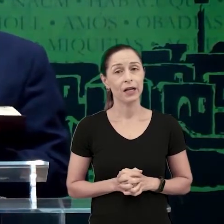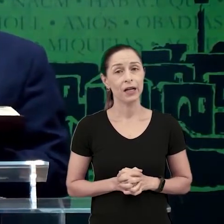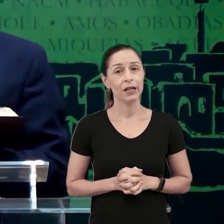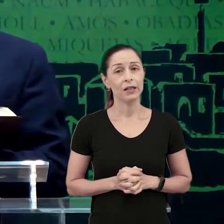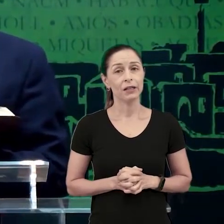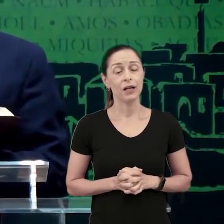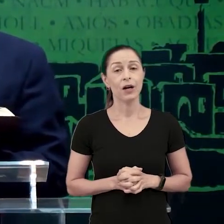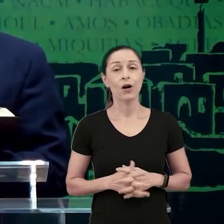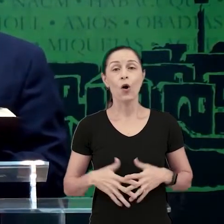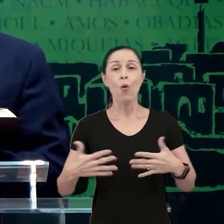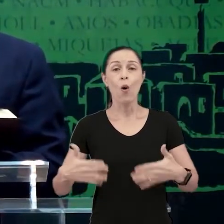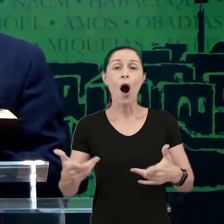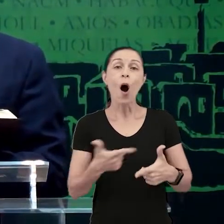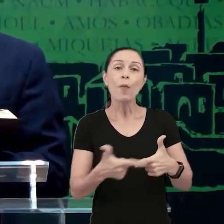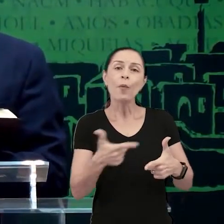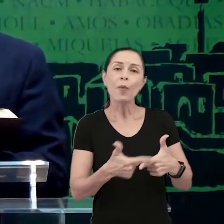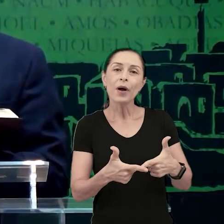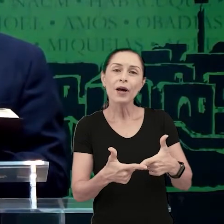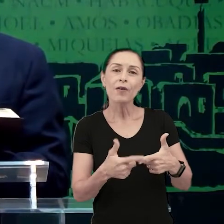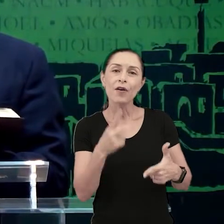Para onde você olha na hora da crise?